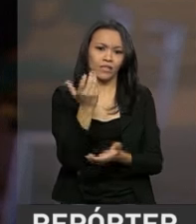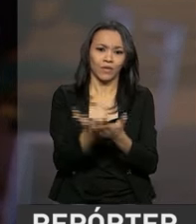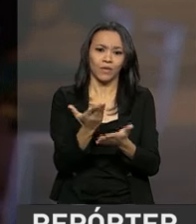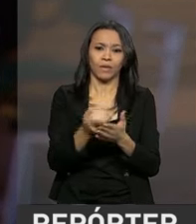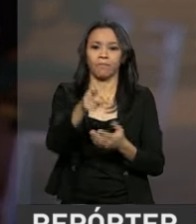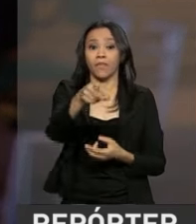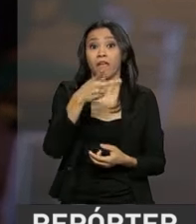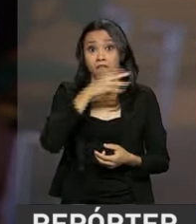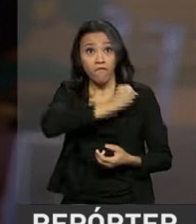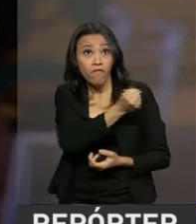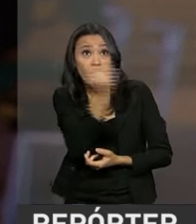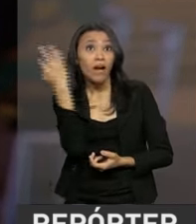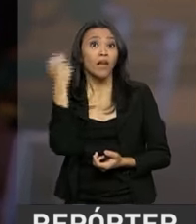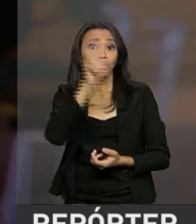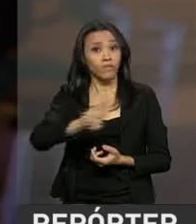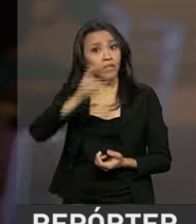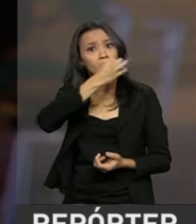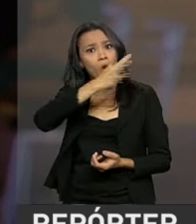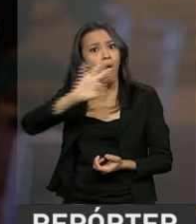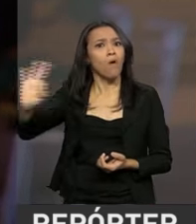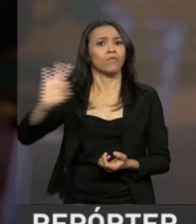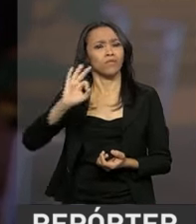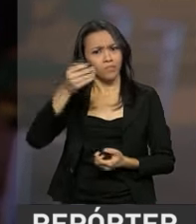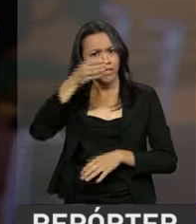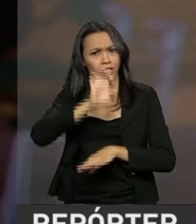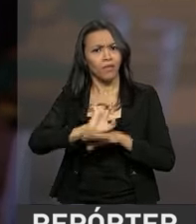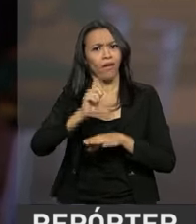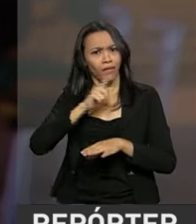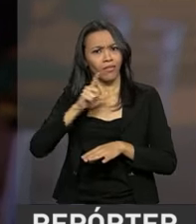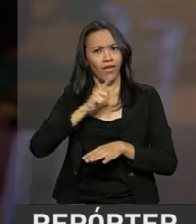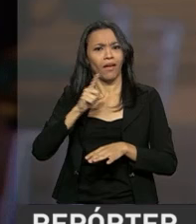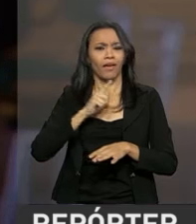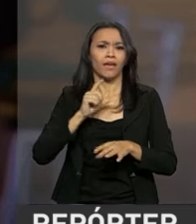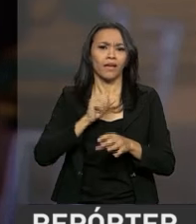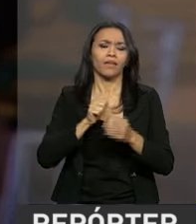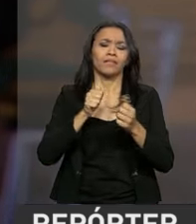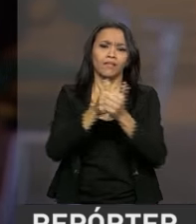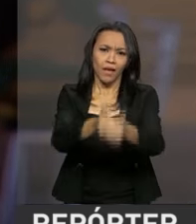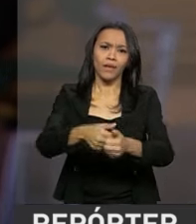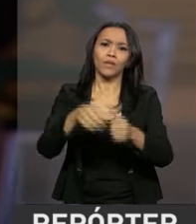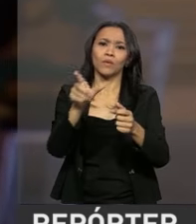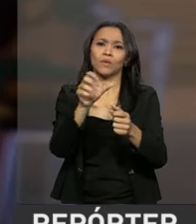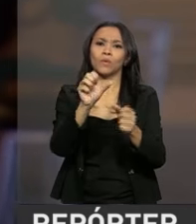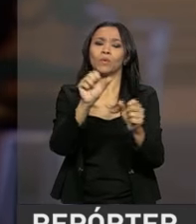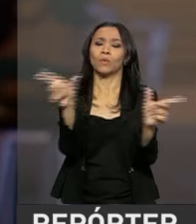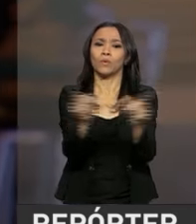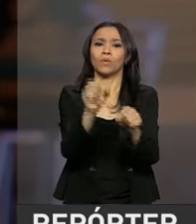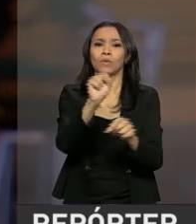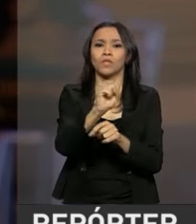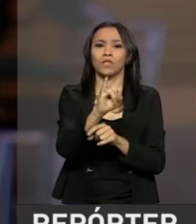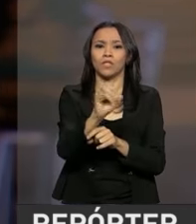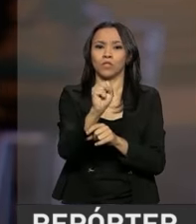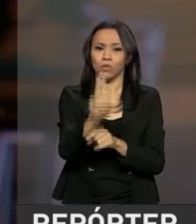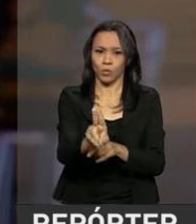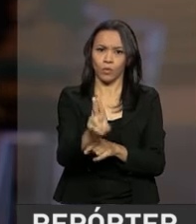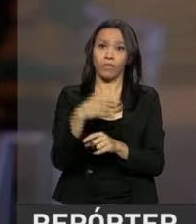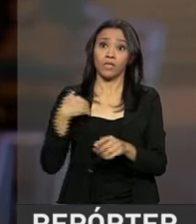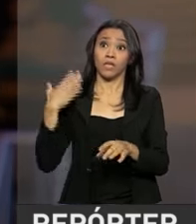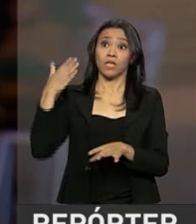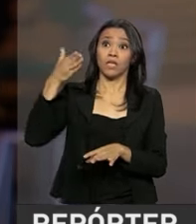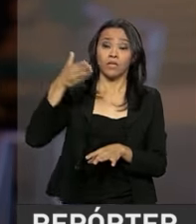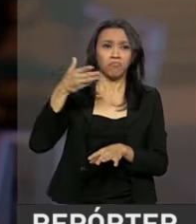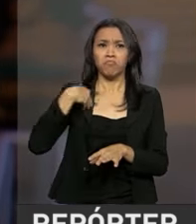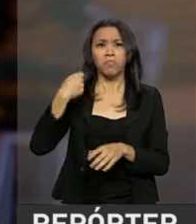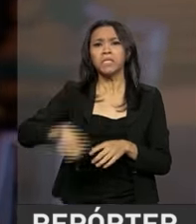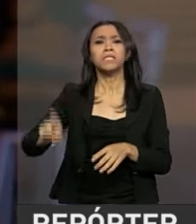Muitas universidades boas, federais e estaduais entram no SISU. Então, assim, eu acho que é muito bom por isso. Você, sem se deslocar de casa, você